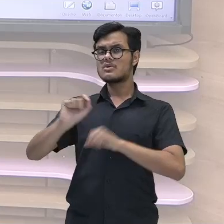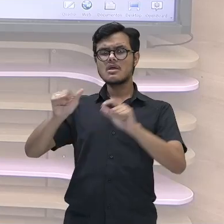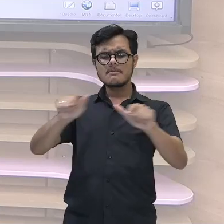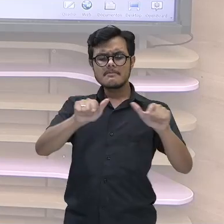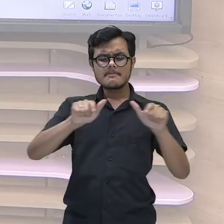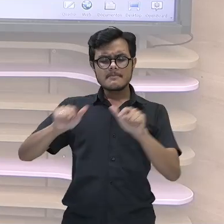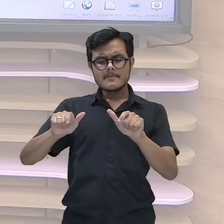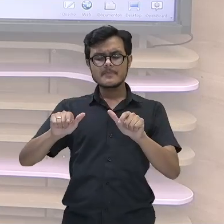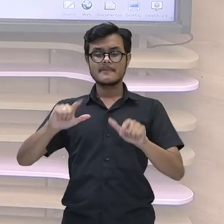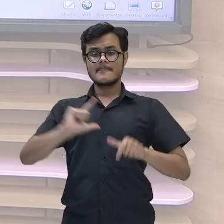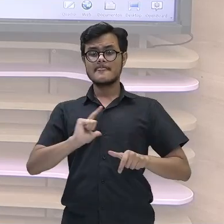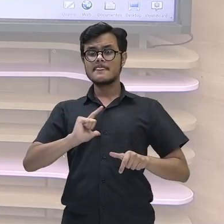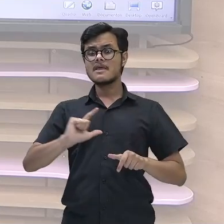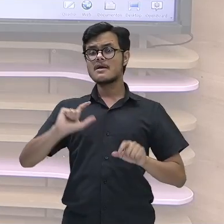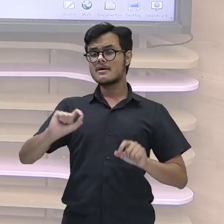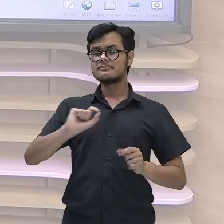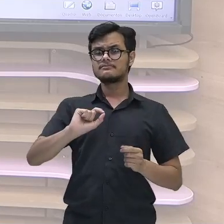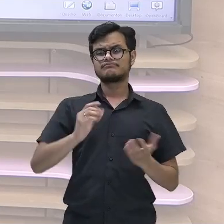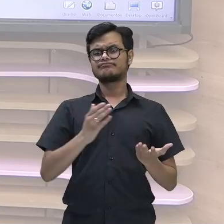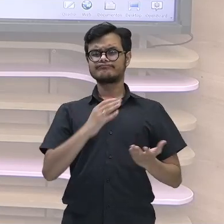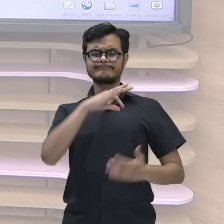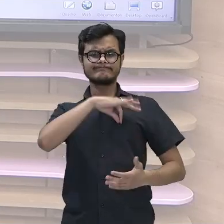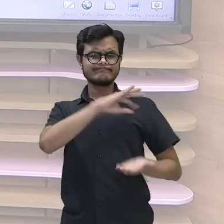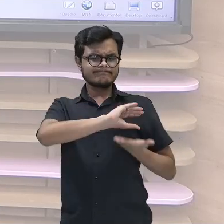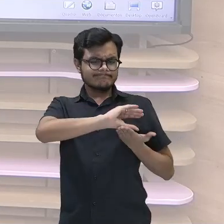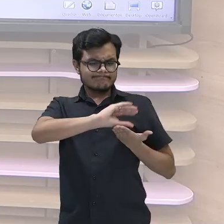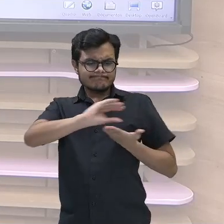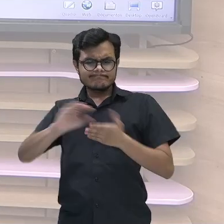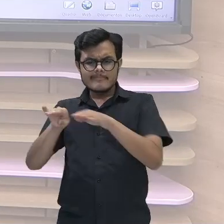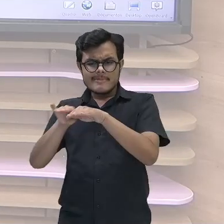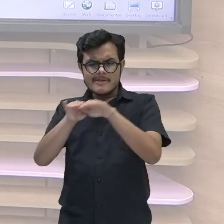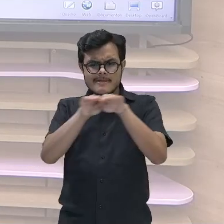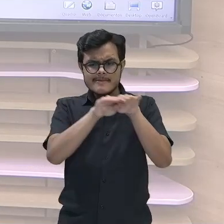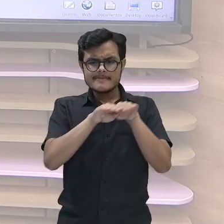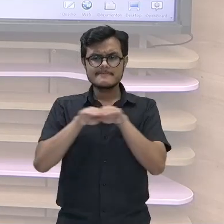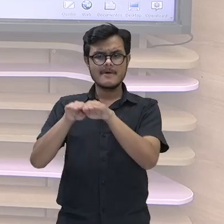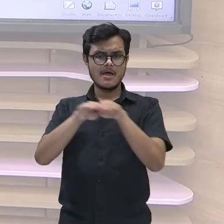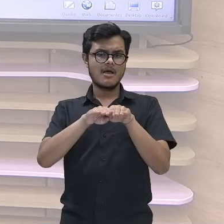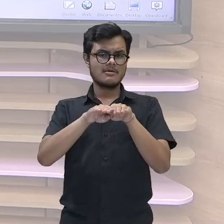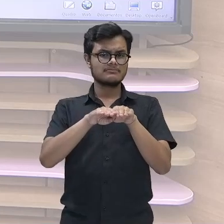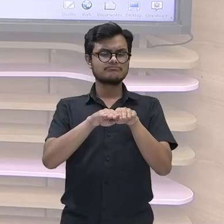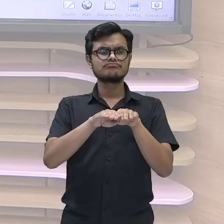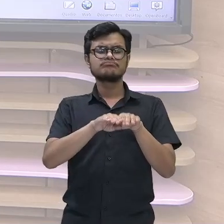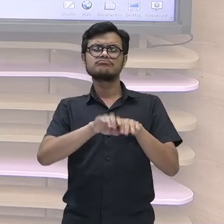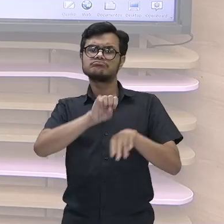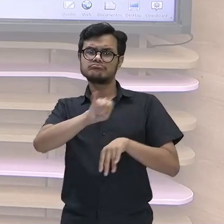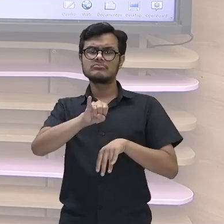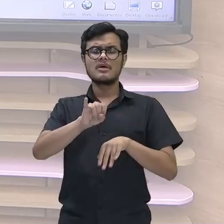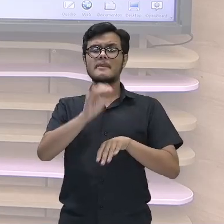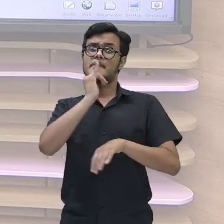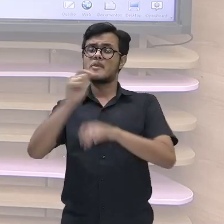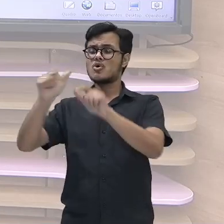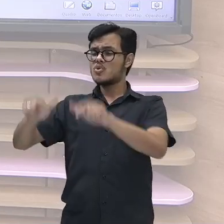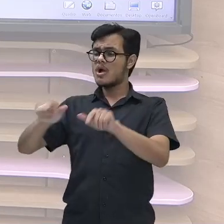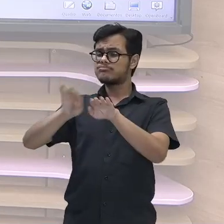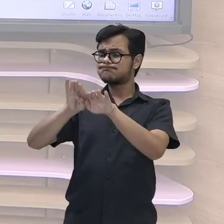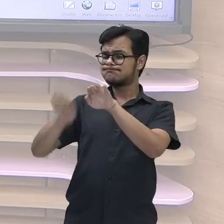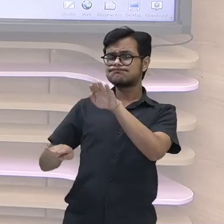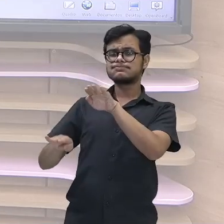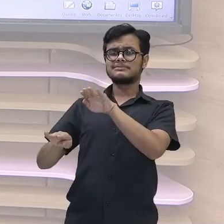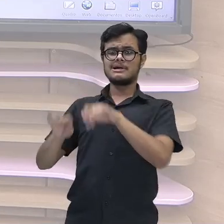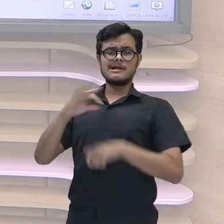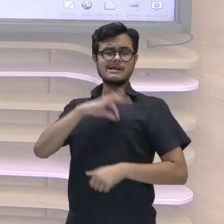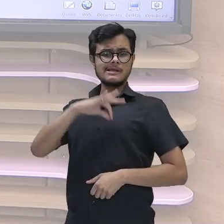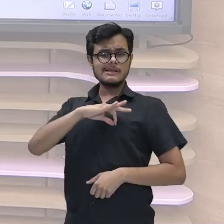a distribuição de renda mais igualada, onde tem ali, onde ela é mais desigual, entre